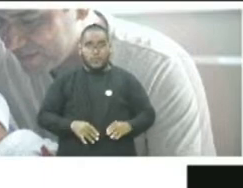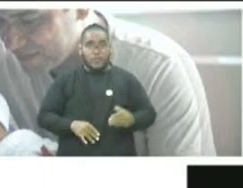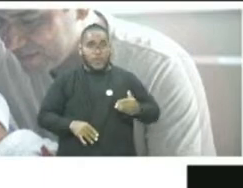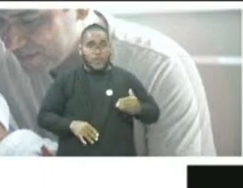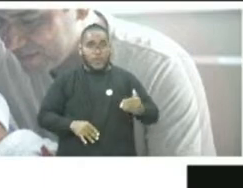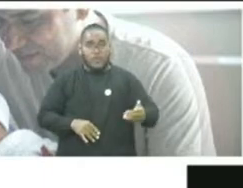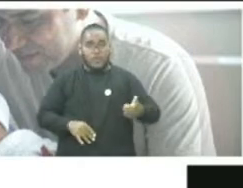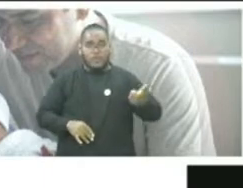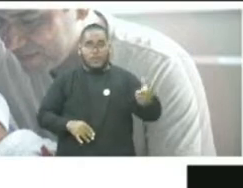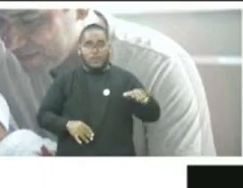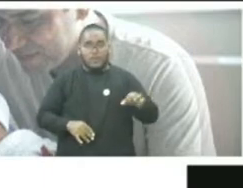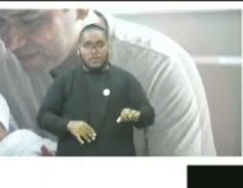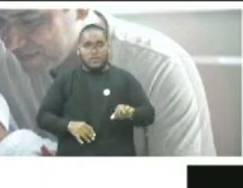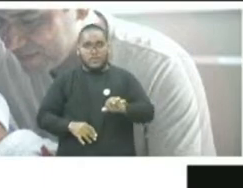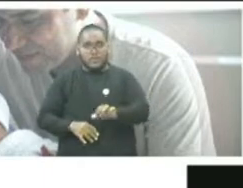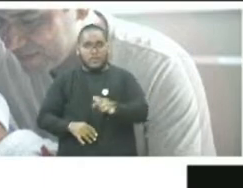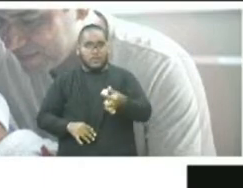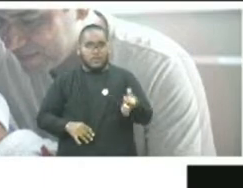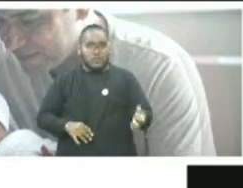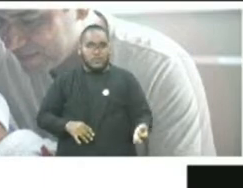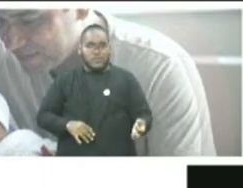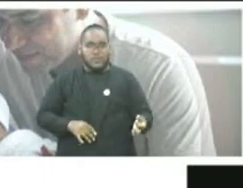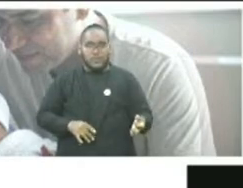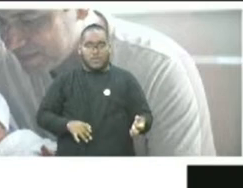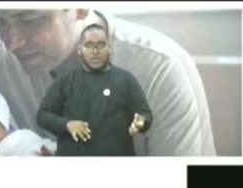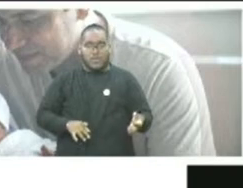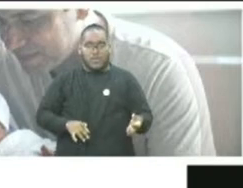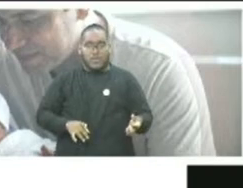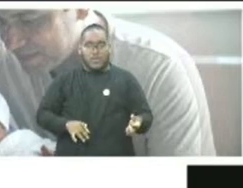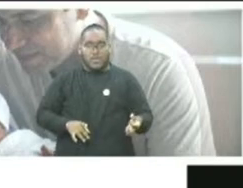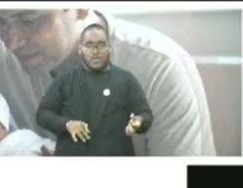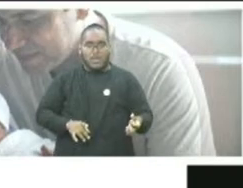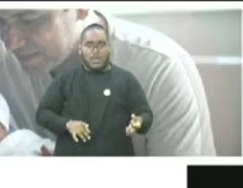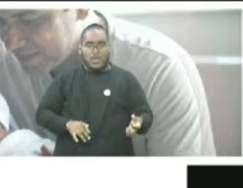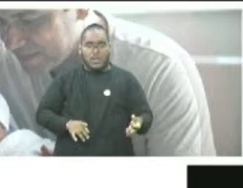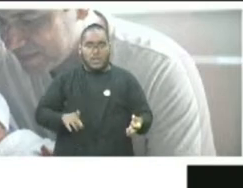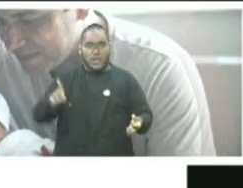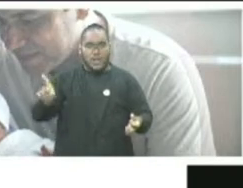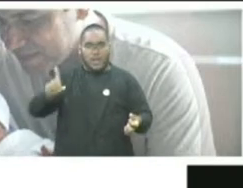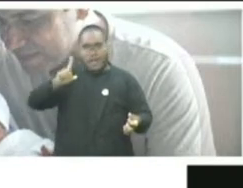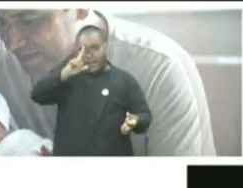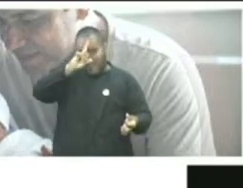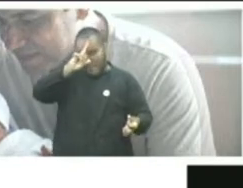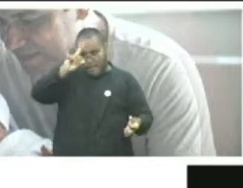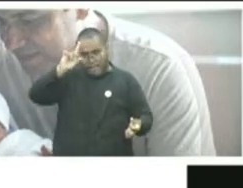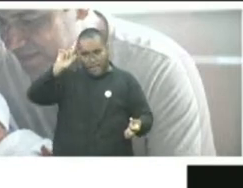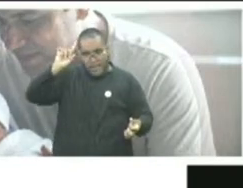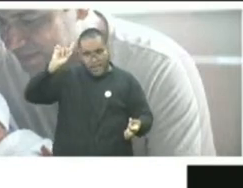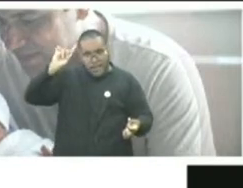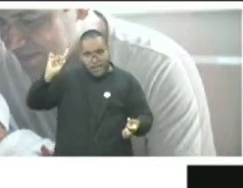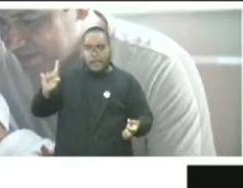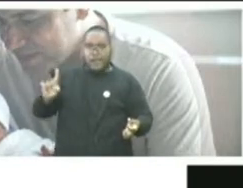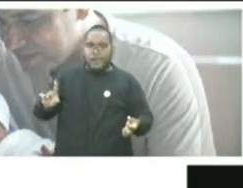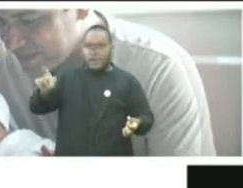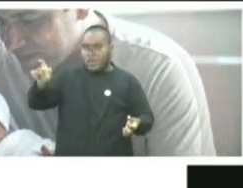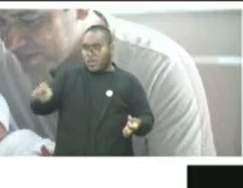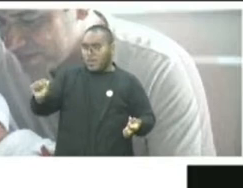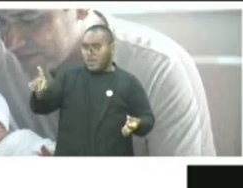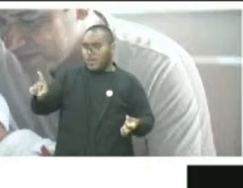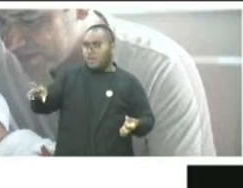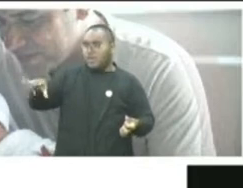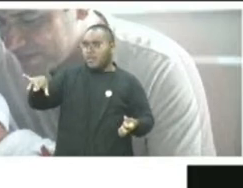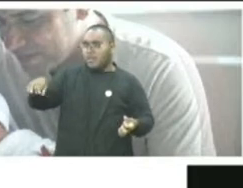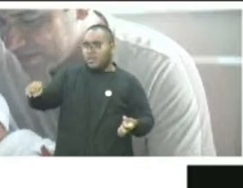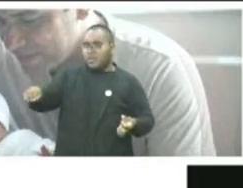1996, em Trieste, e o nosso querido Adriano Catânio, que eu tive muita oportunidade de estar com ele